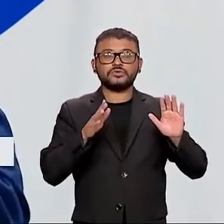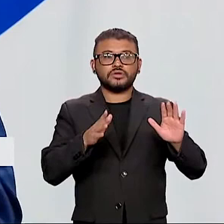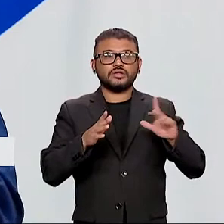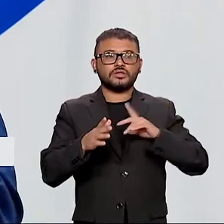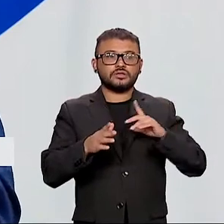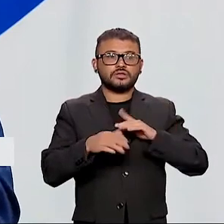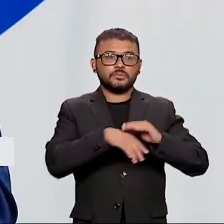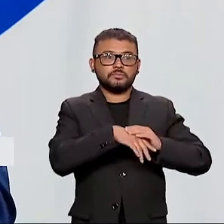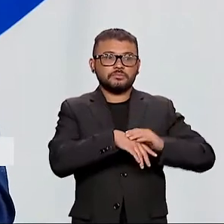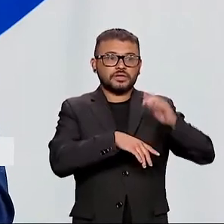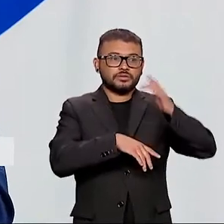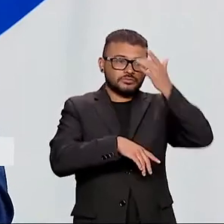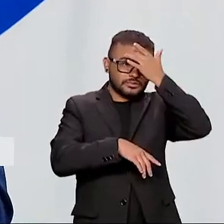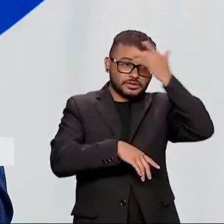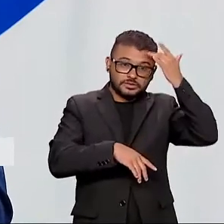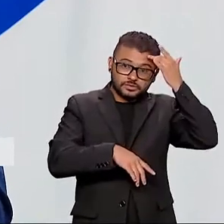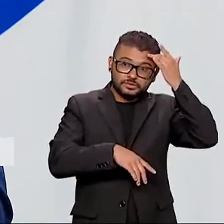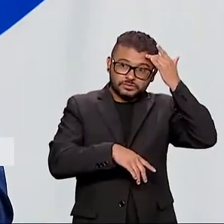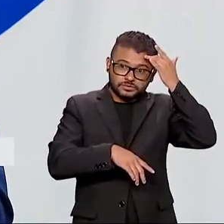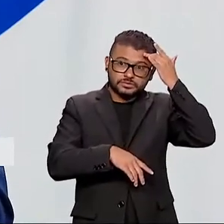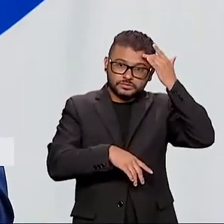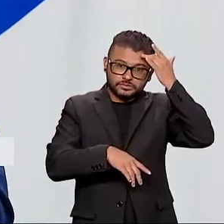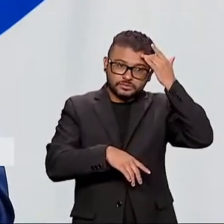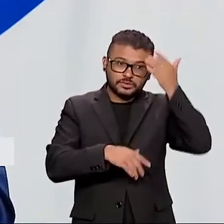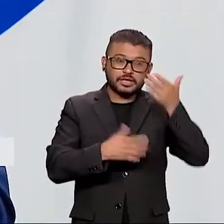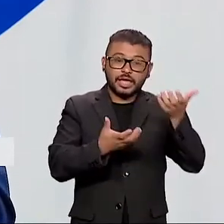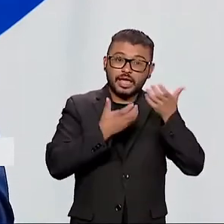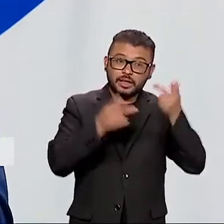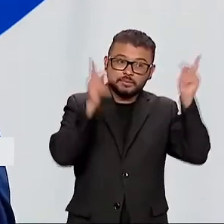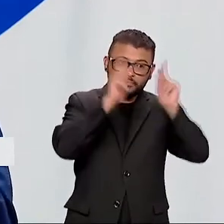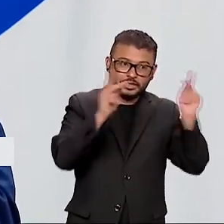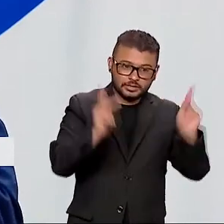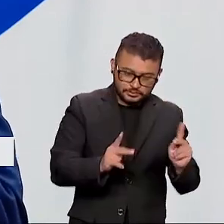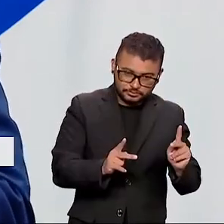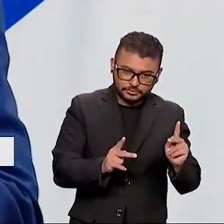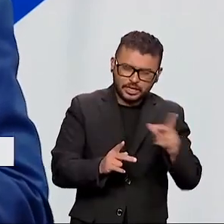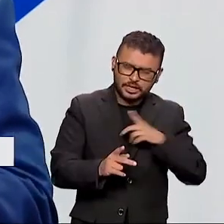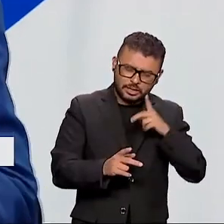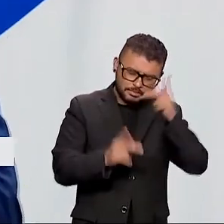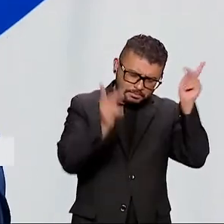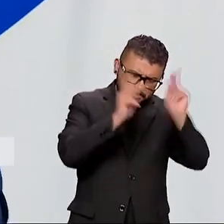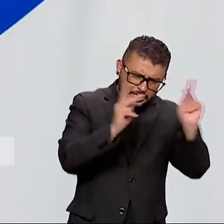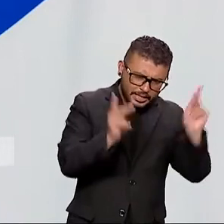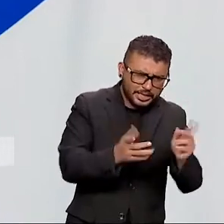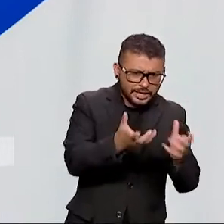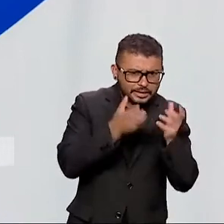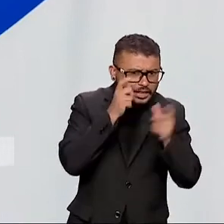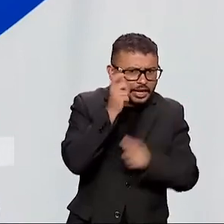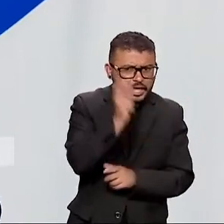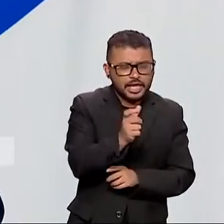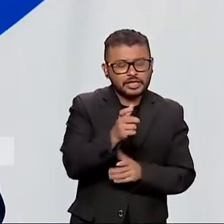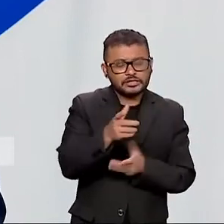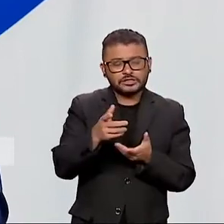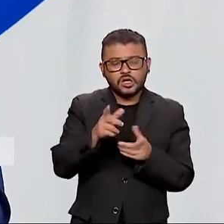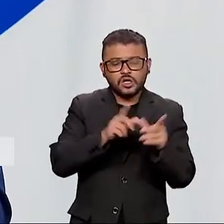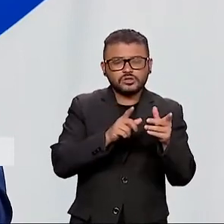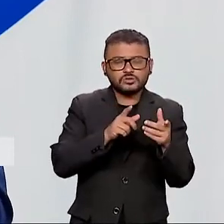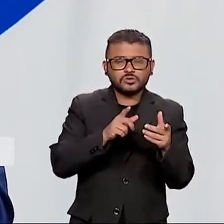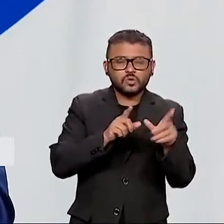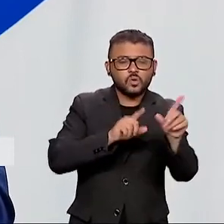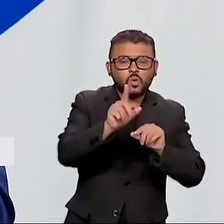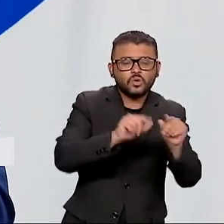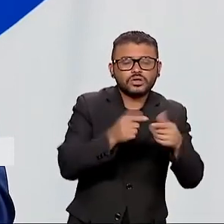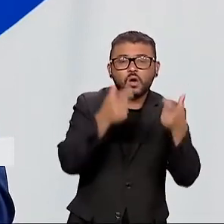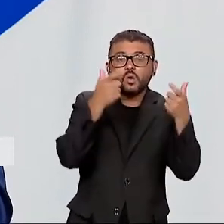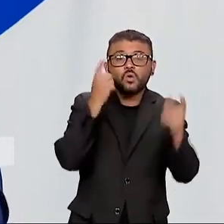muita gente brigando pela paz. Tem muita gente tentando encontrar um caminho para que a gente